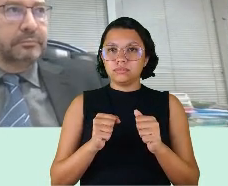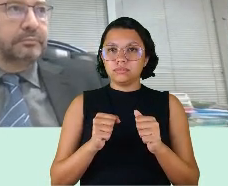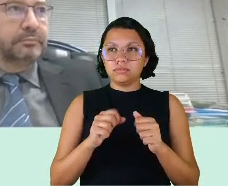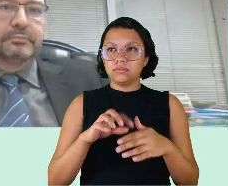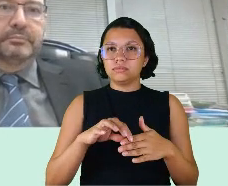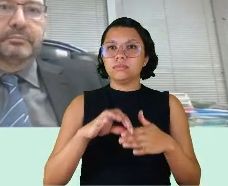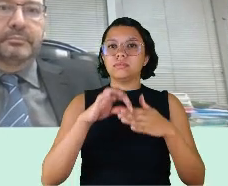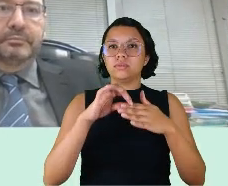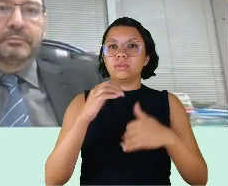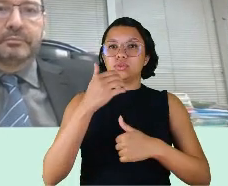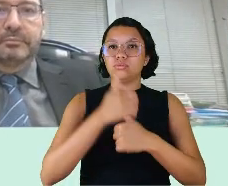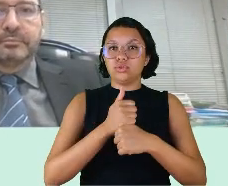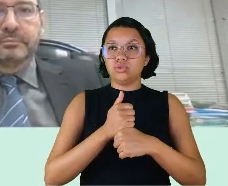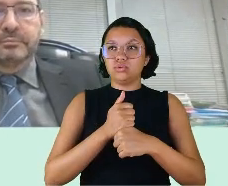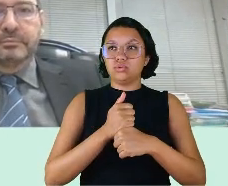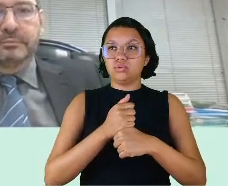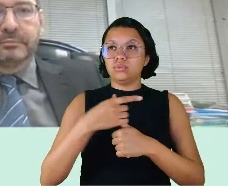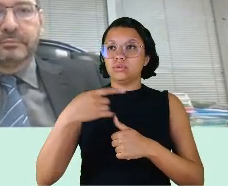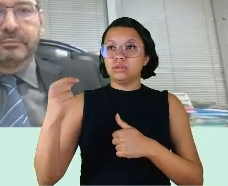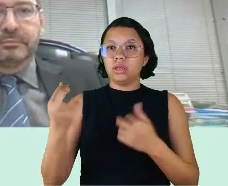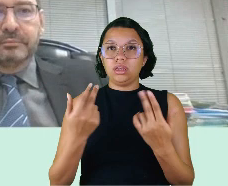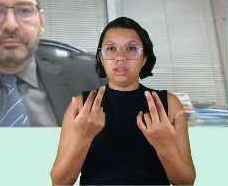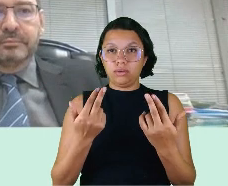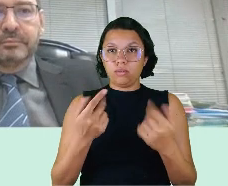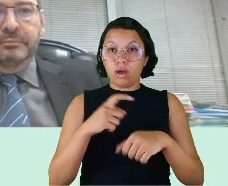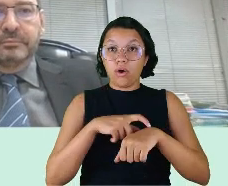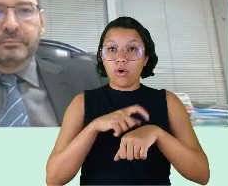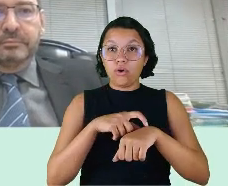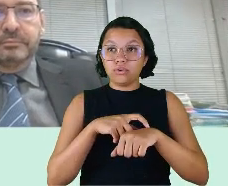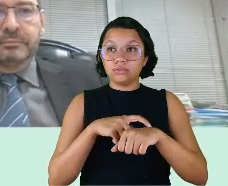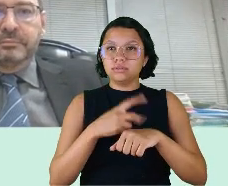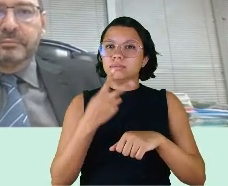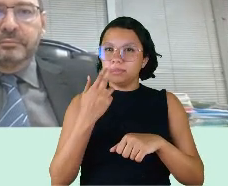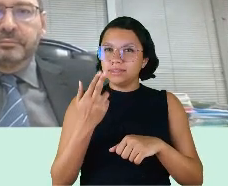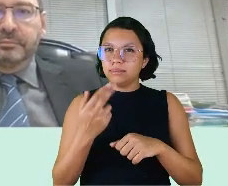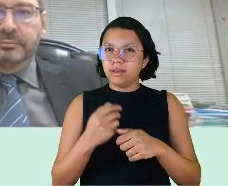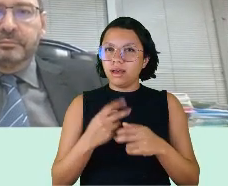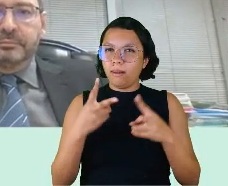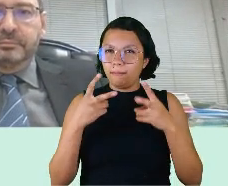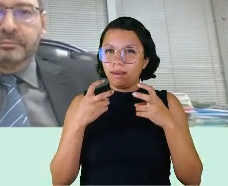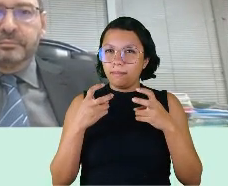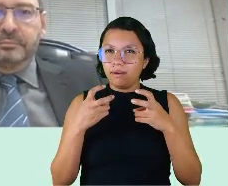de titular e substituto saírem ao mesmo tempo, vocês perceberam?